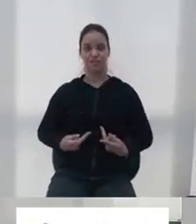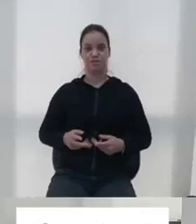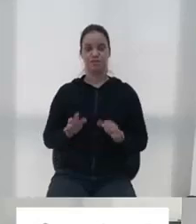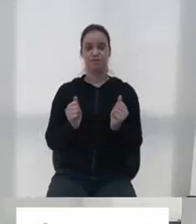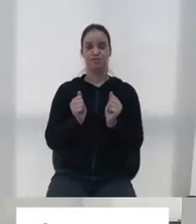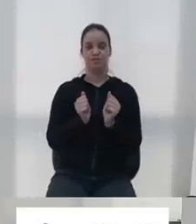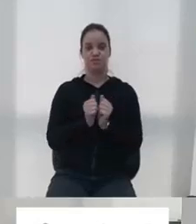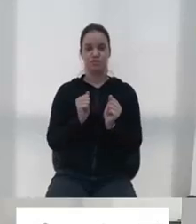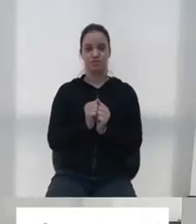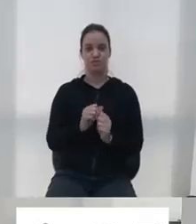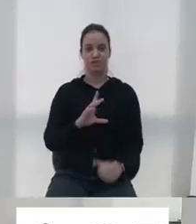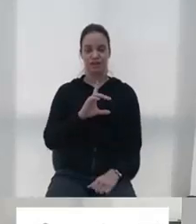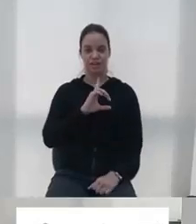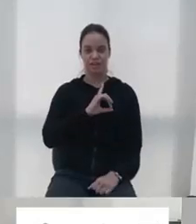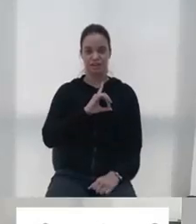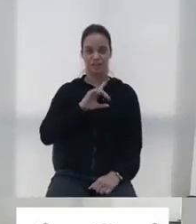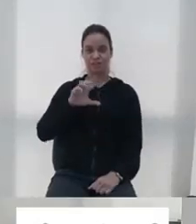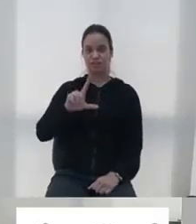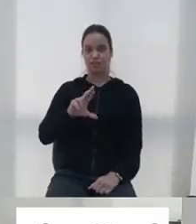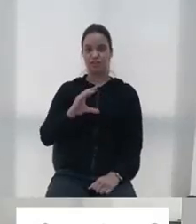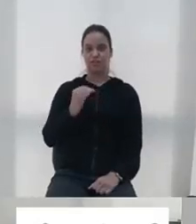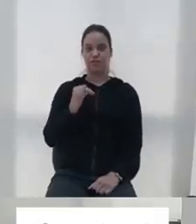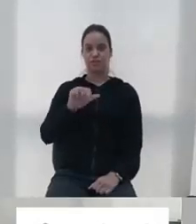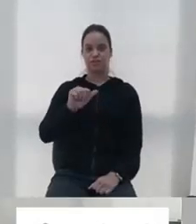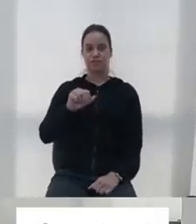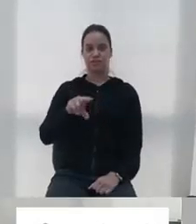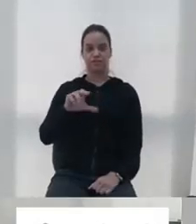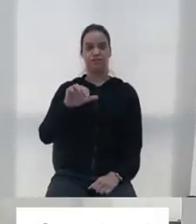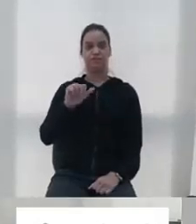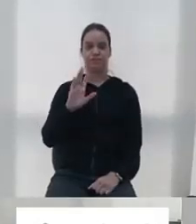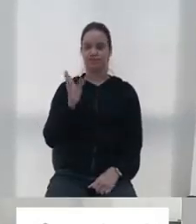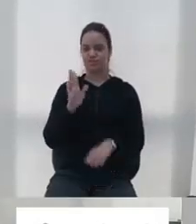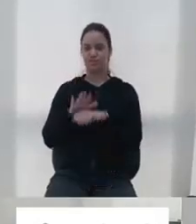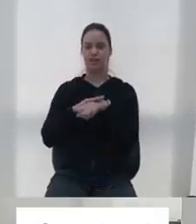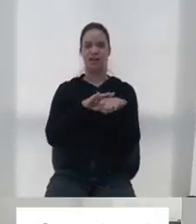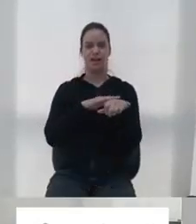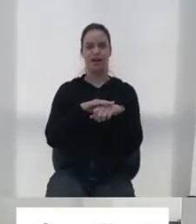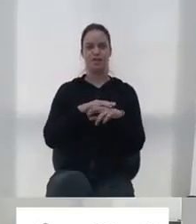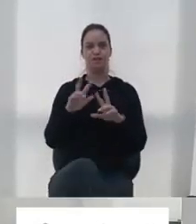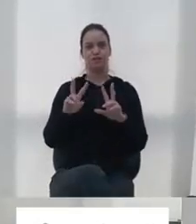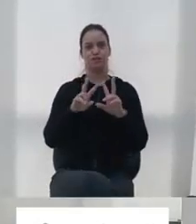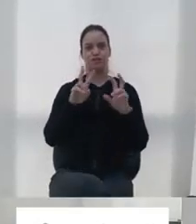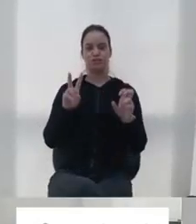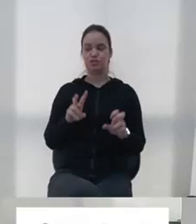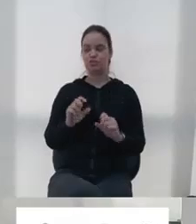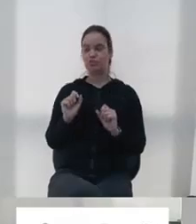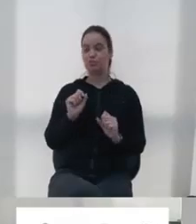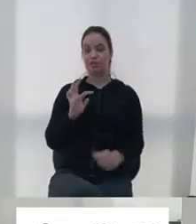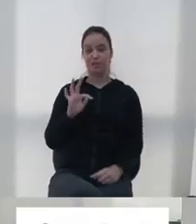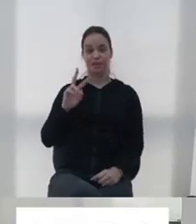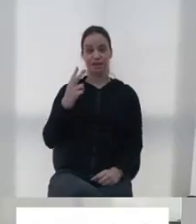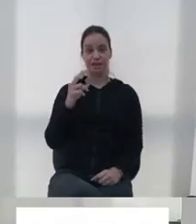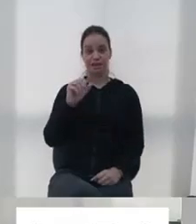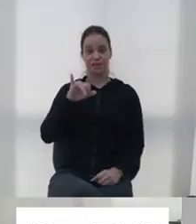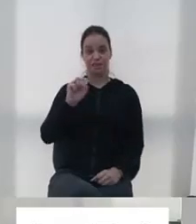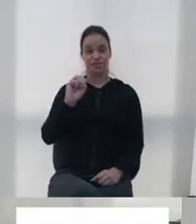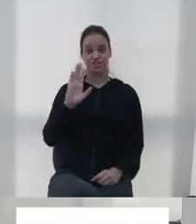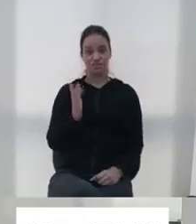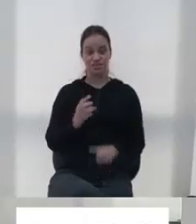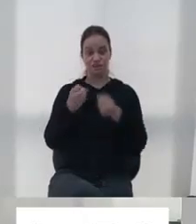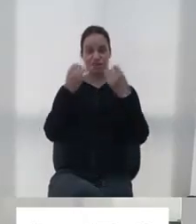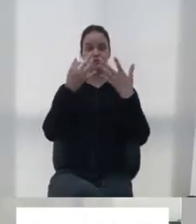defensora-geral, a doutora Luciana. A gente já falou, né, conversamos com ela, inclusive, sobre essa questão que a doutora Thaisa trouxe para cá, né,